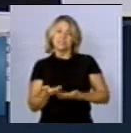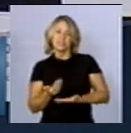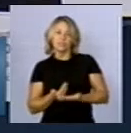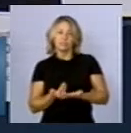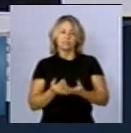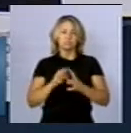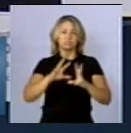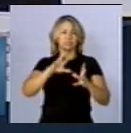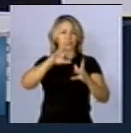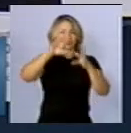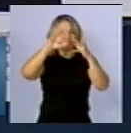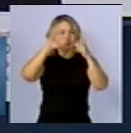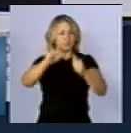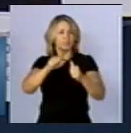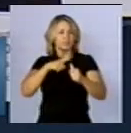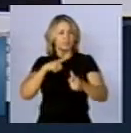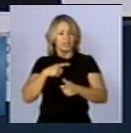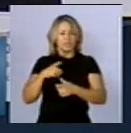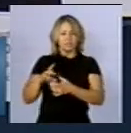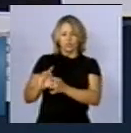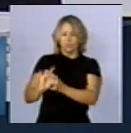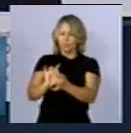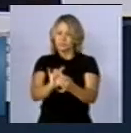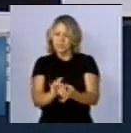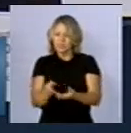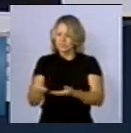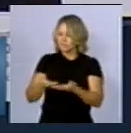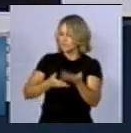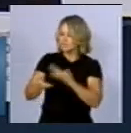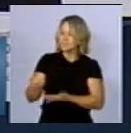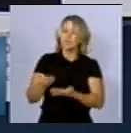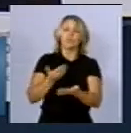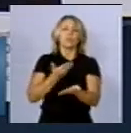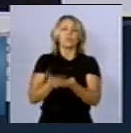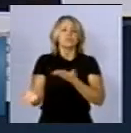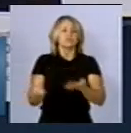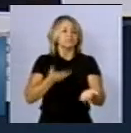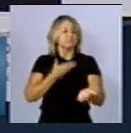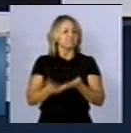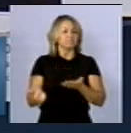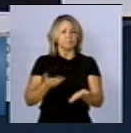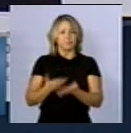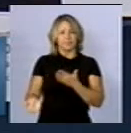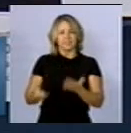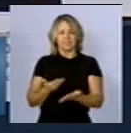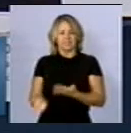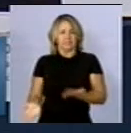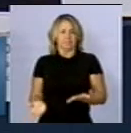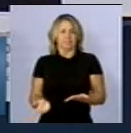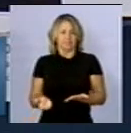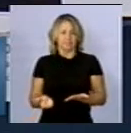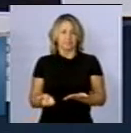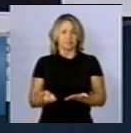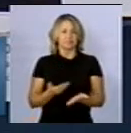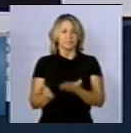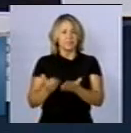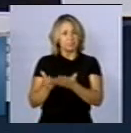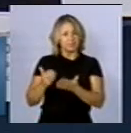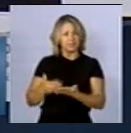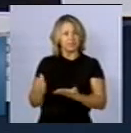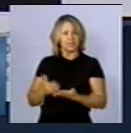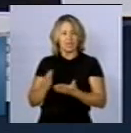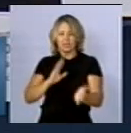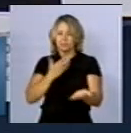cosmológica e de contexto de relações acaba por bater fortemente na